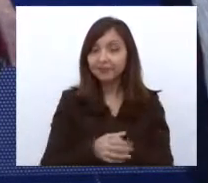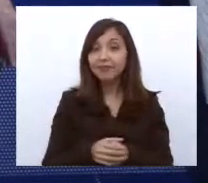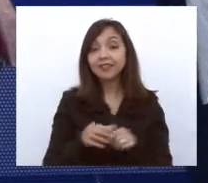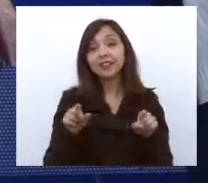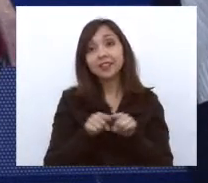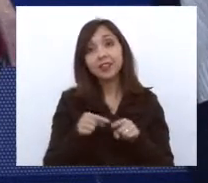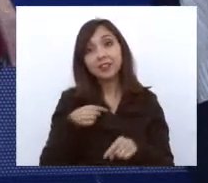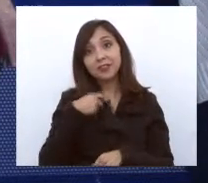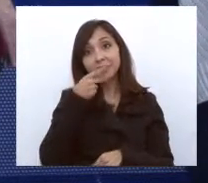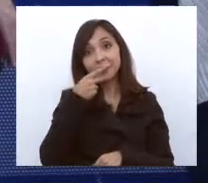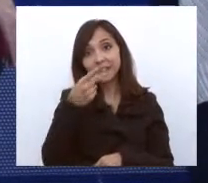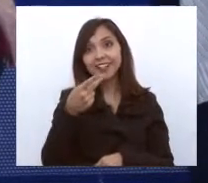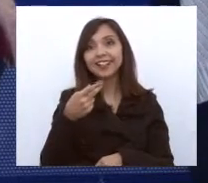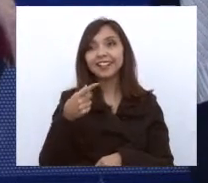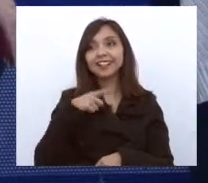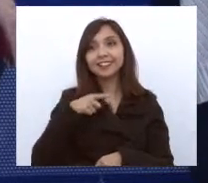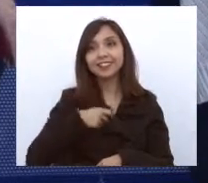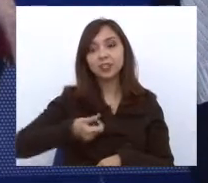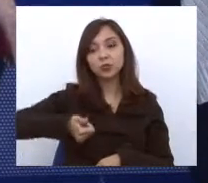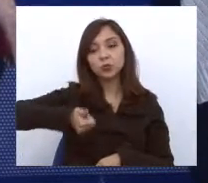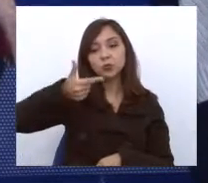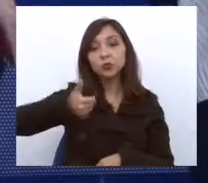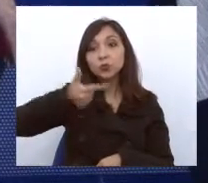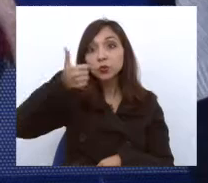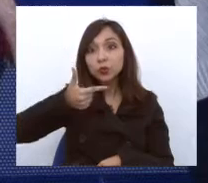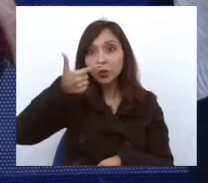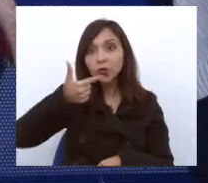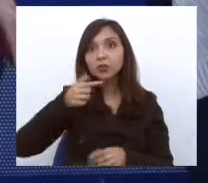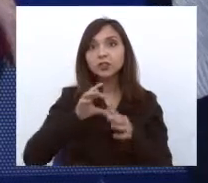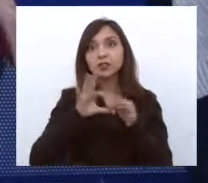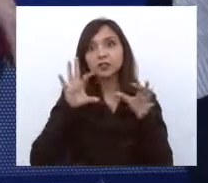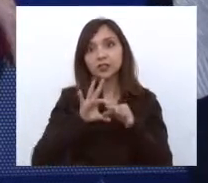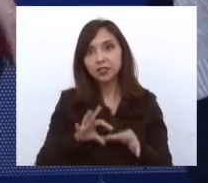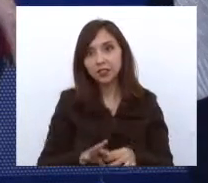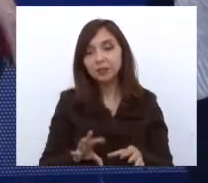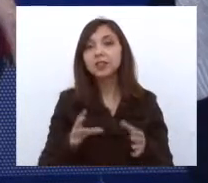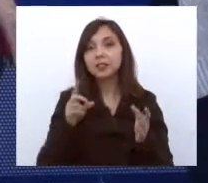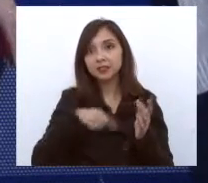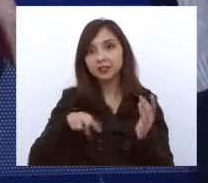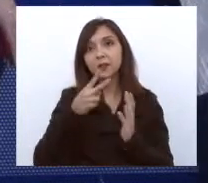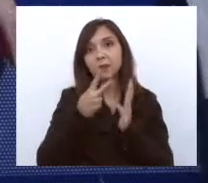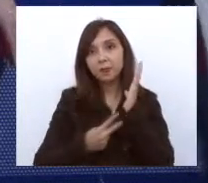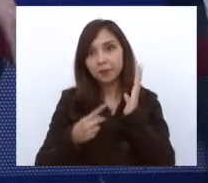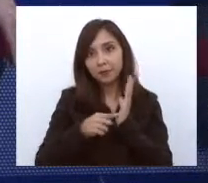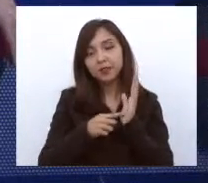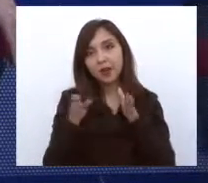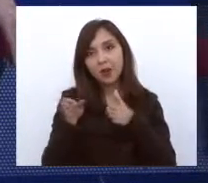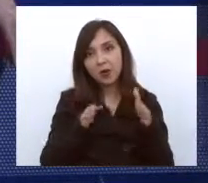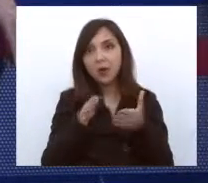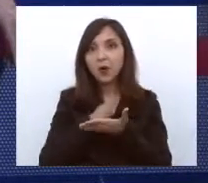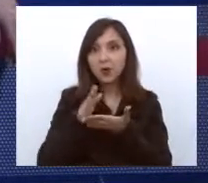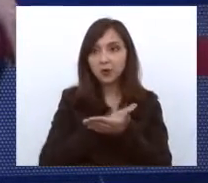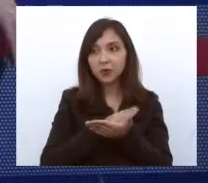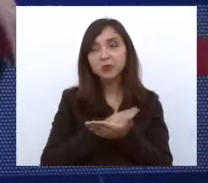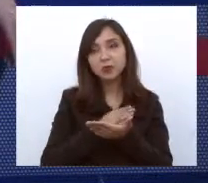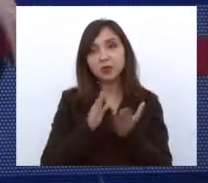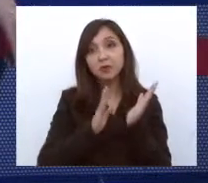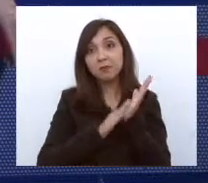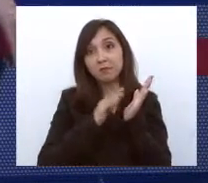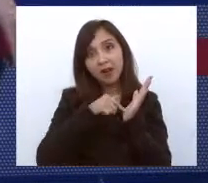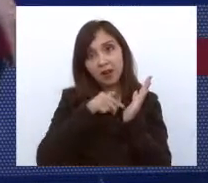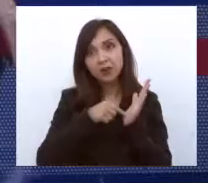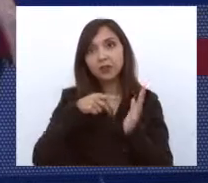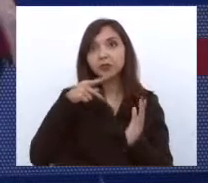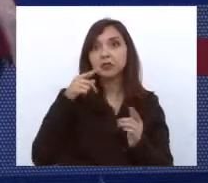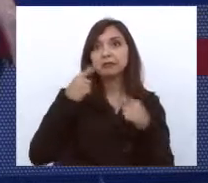E eu disse aqui no início que haviam 12 itens, 12 deliberações de projetos de lei, melhor dizendo, entre elas aquela da pauta, aquele